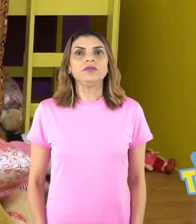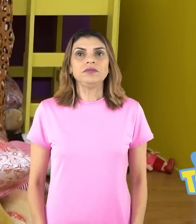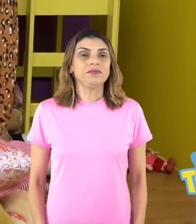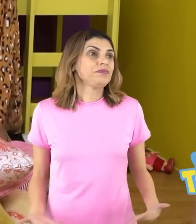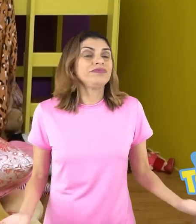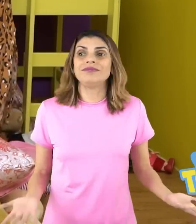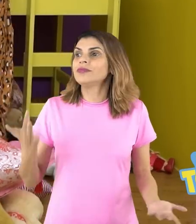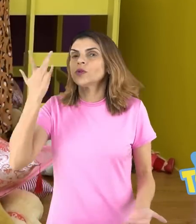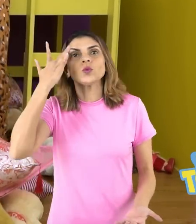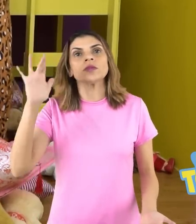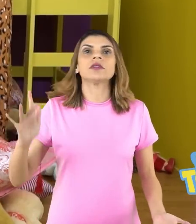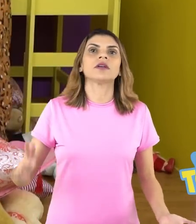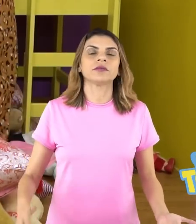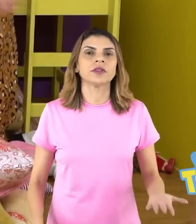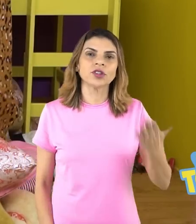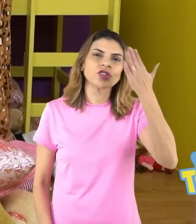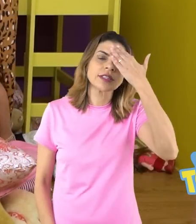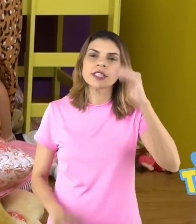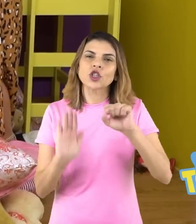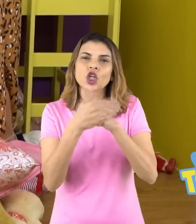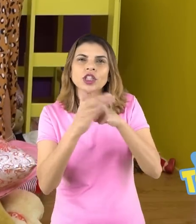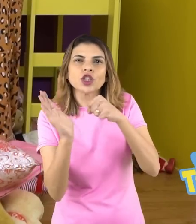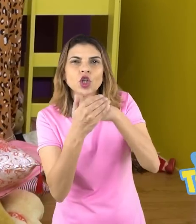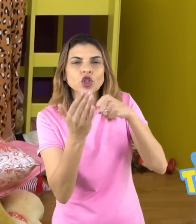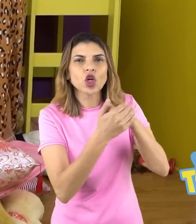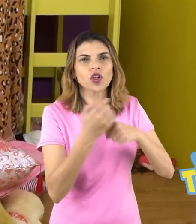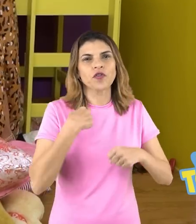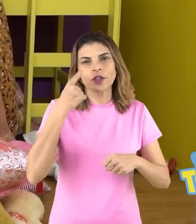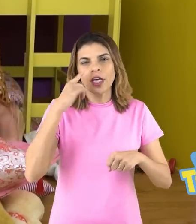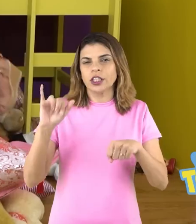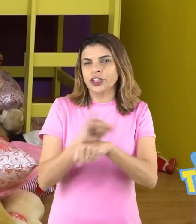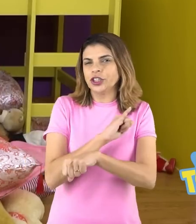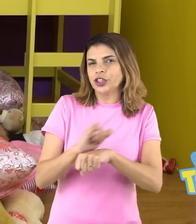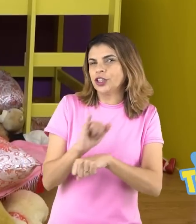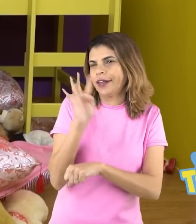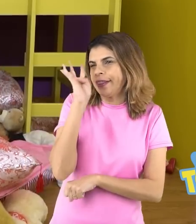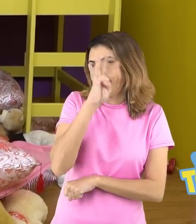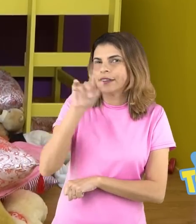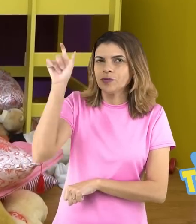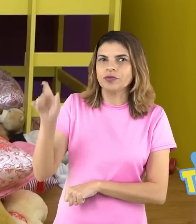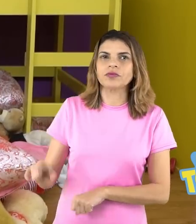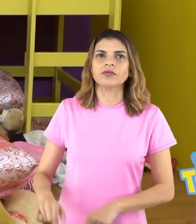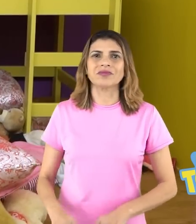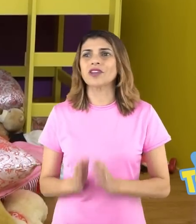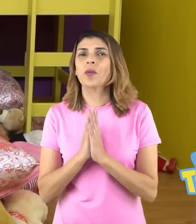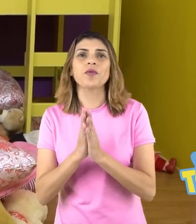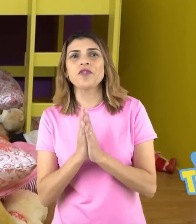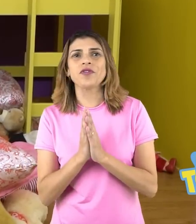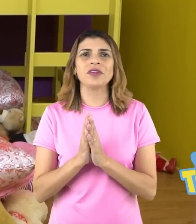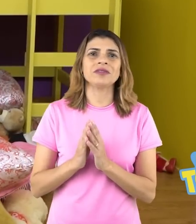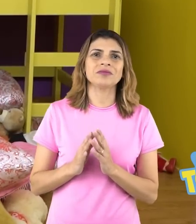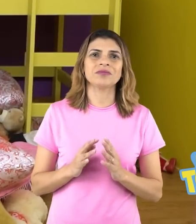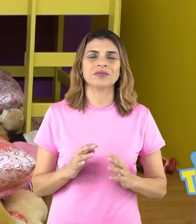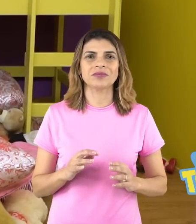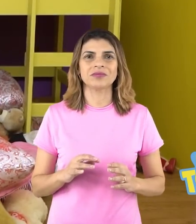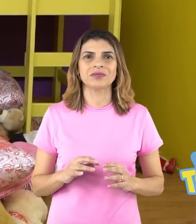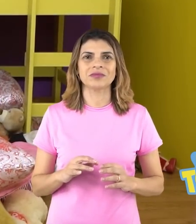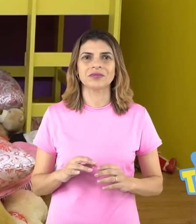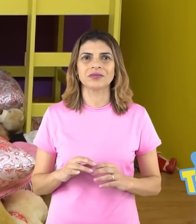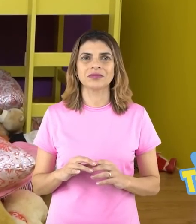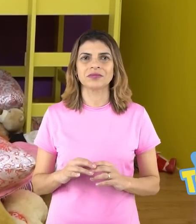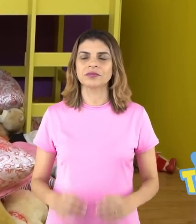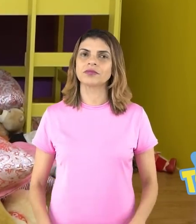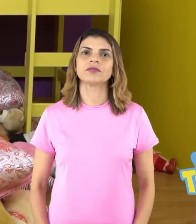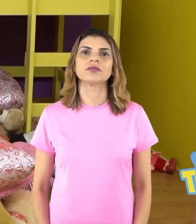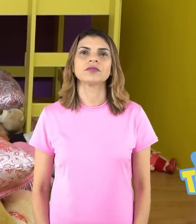não sei já sei se esconde se esconde que eu vou dar um jeito de distrair O Lucas por favor ai ai ai ai ai ai